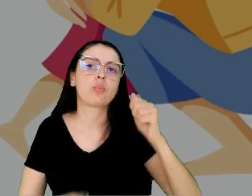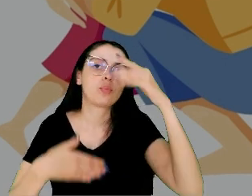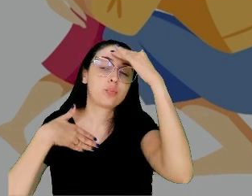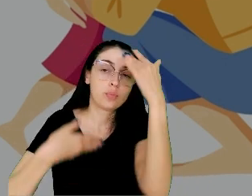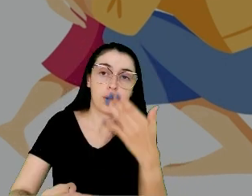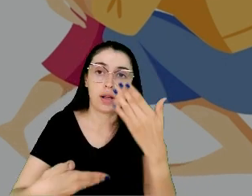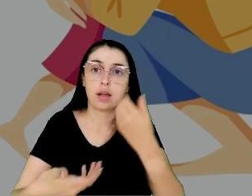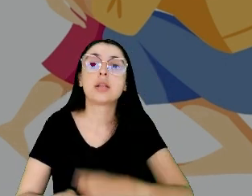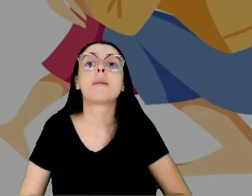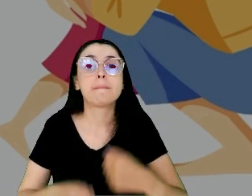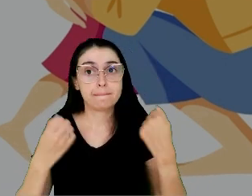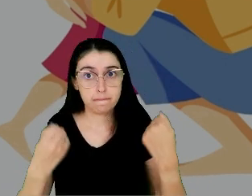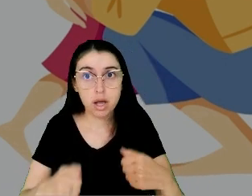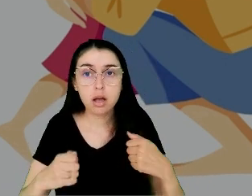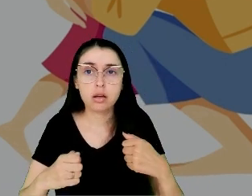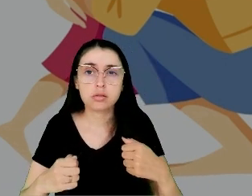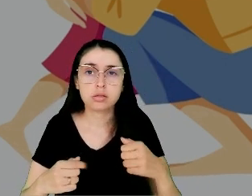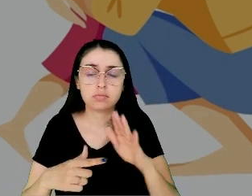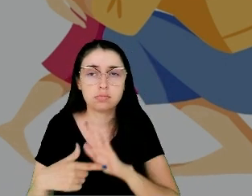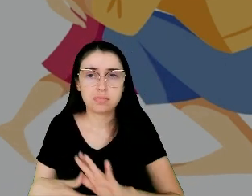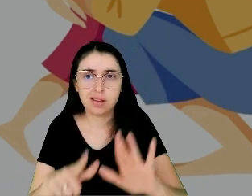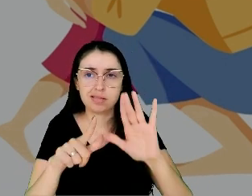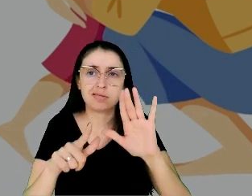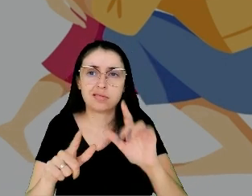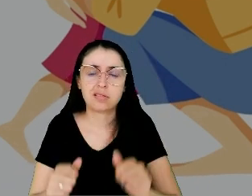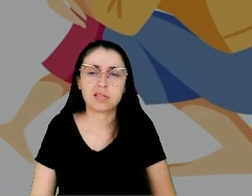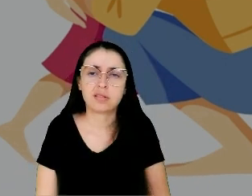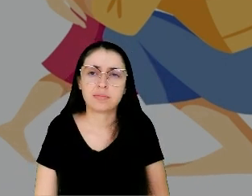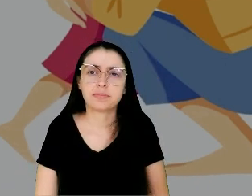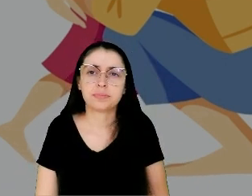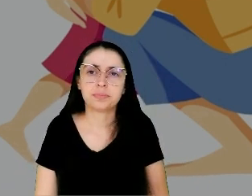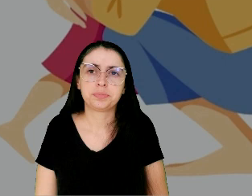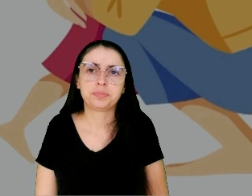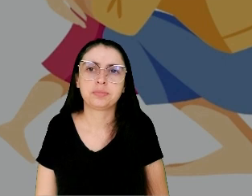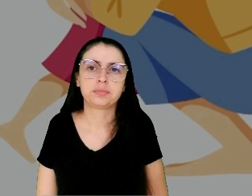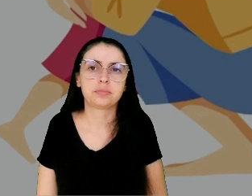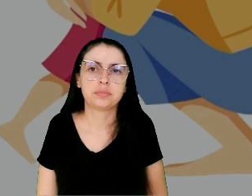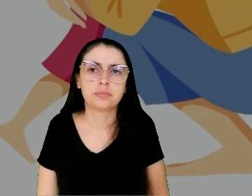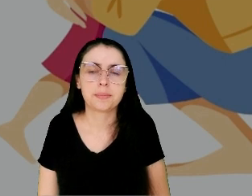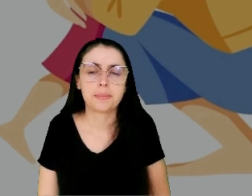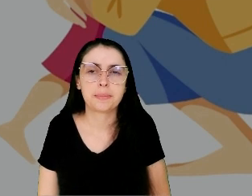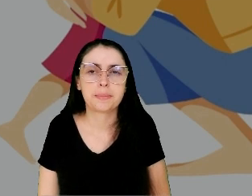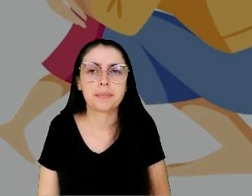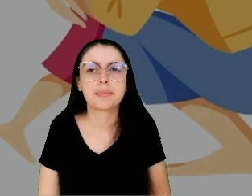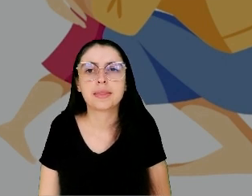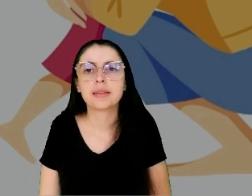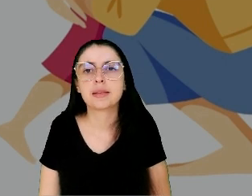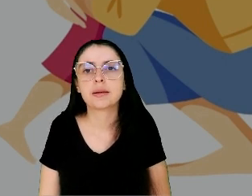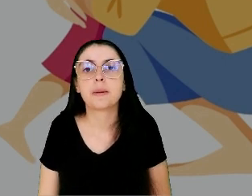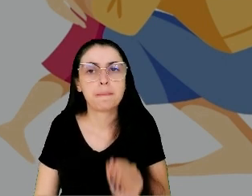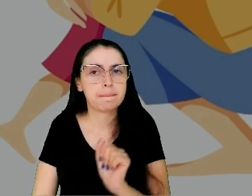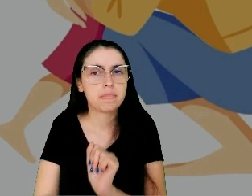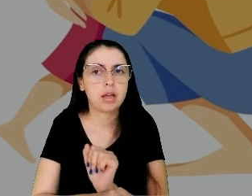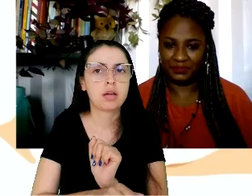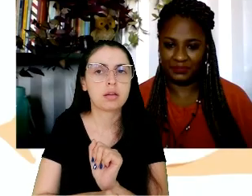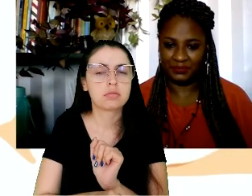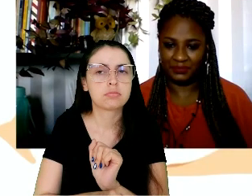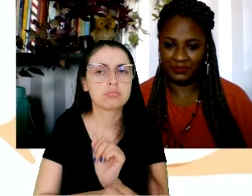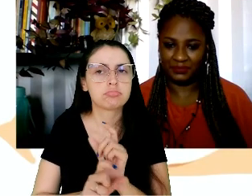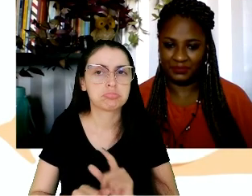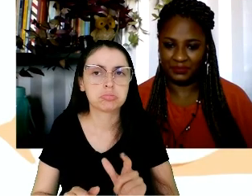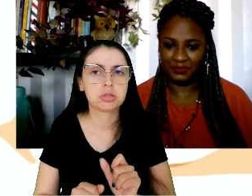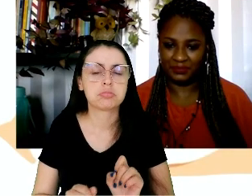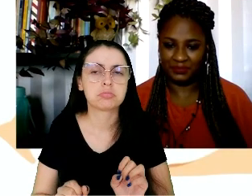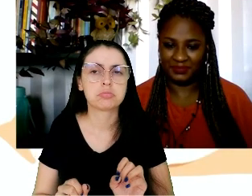Se puder, por favor, contar com a apresentaçãozinha, vou parar aqui a apresentação.